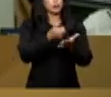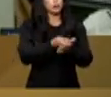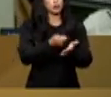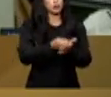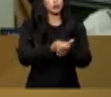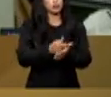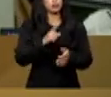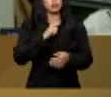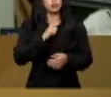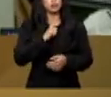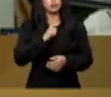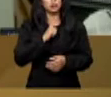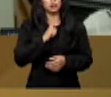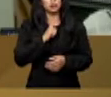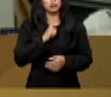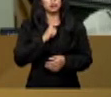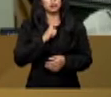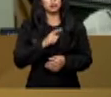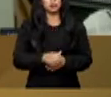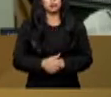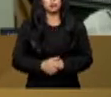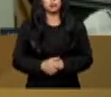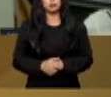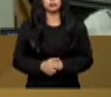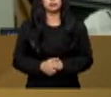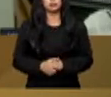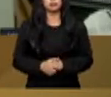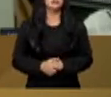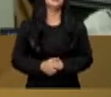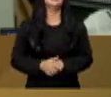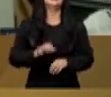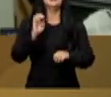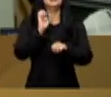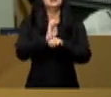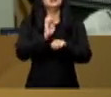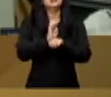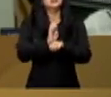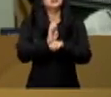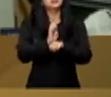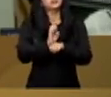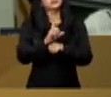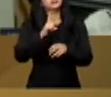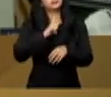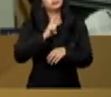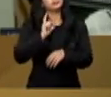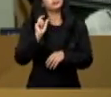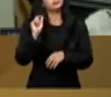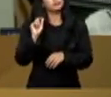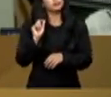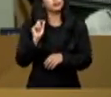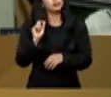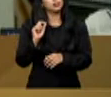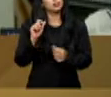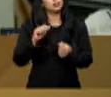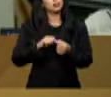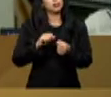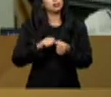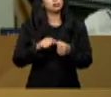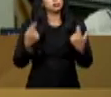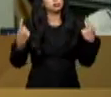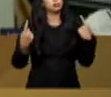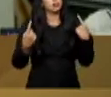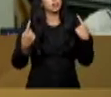Maior a incidência tão somente da alíquota interna estabelecida pelo Estado de origem. Tal sistemática, entretanto, causava distorções